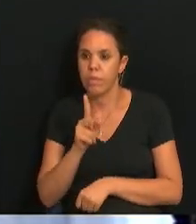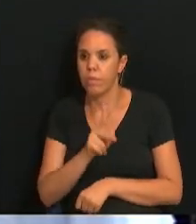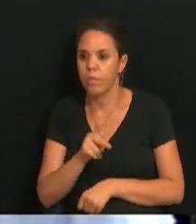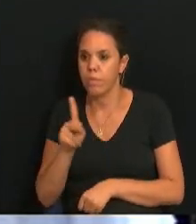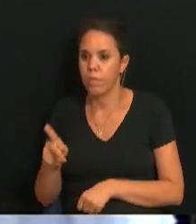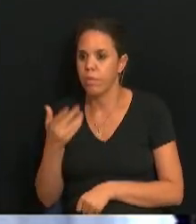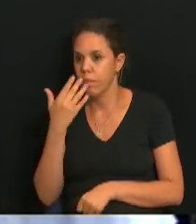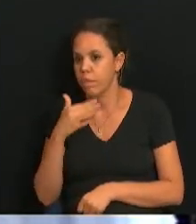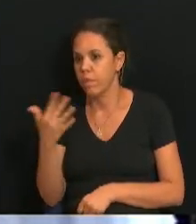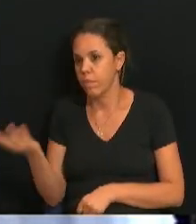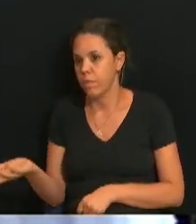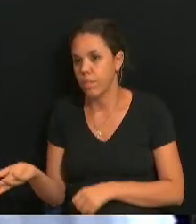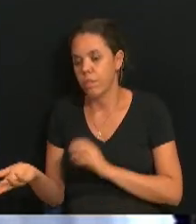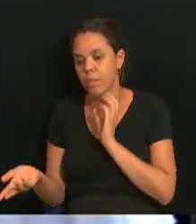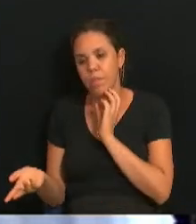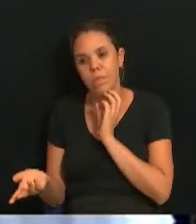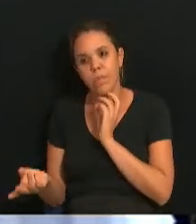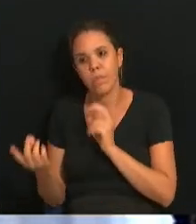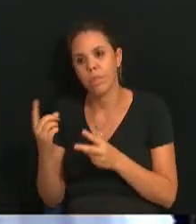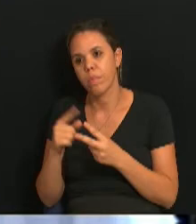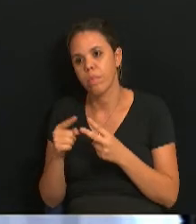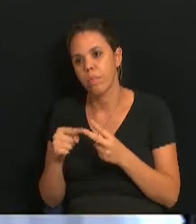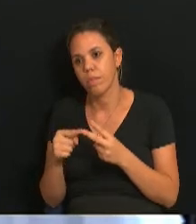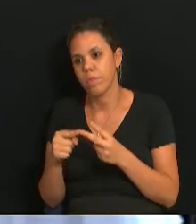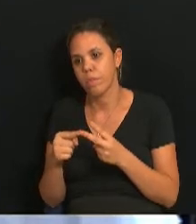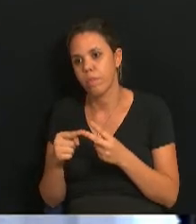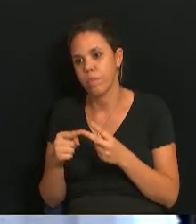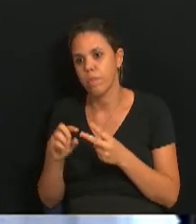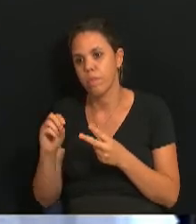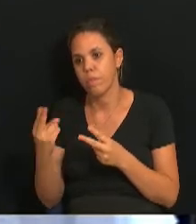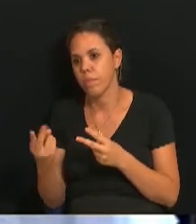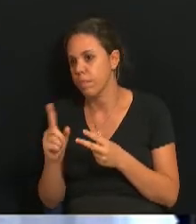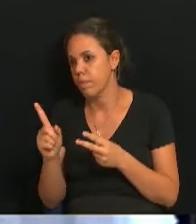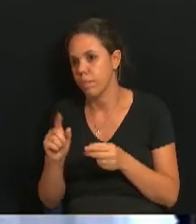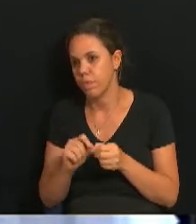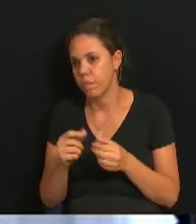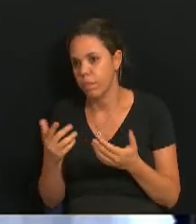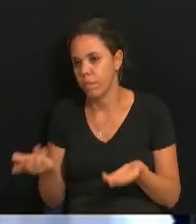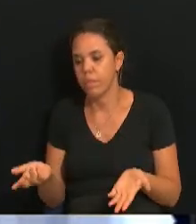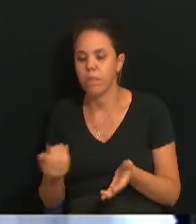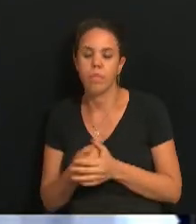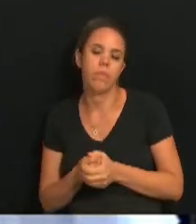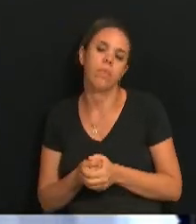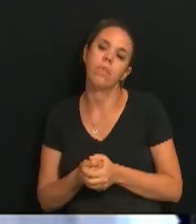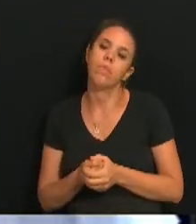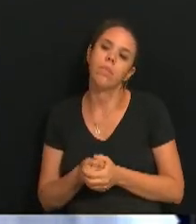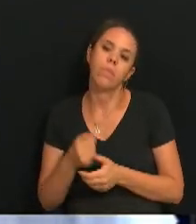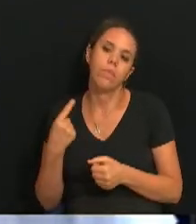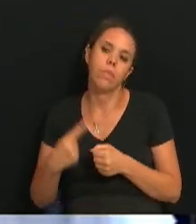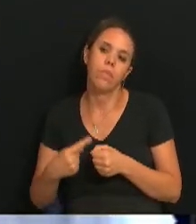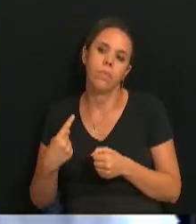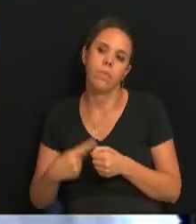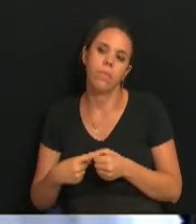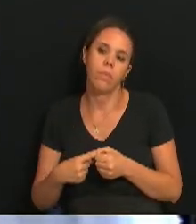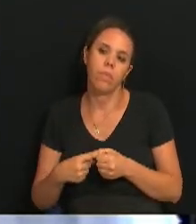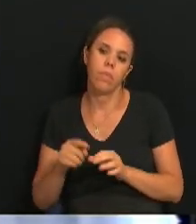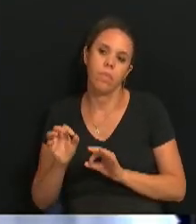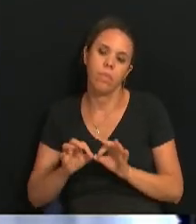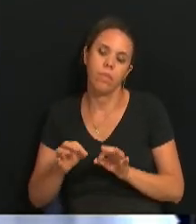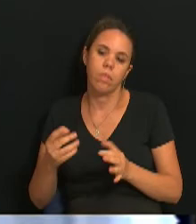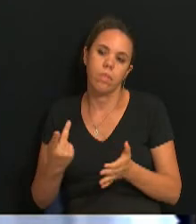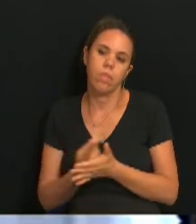crianças? De duas, uma. Ou ele não faz, e o município está completamente irregular e tem